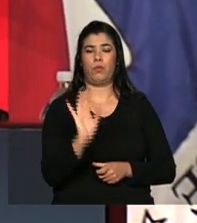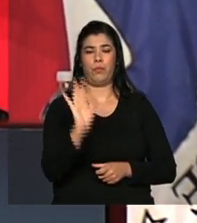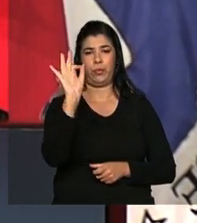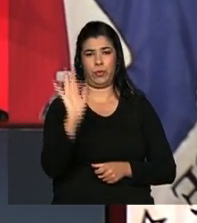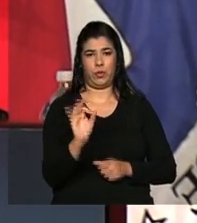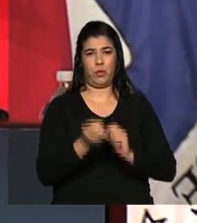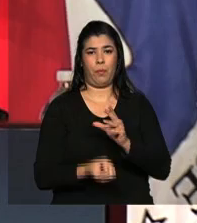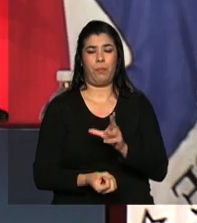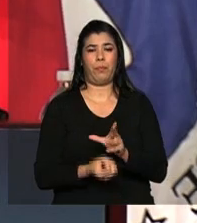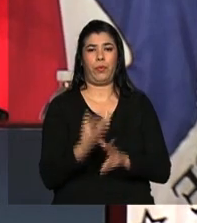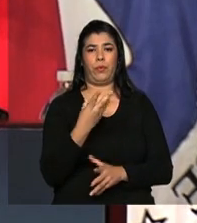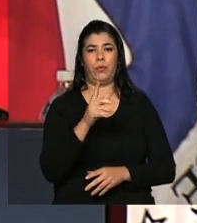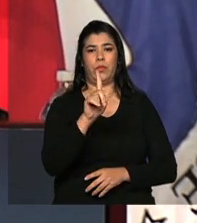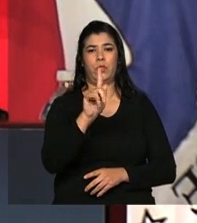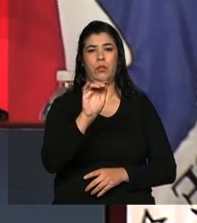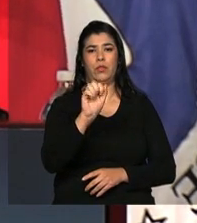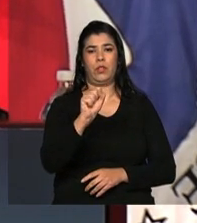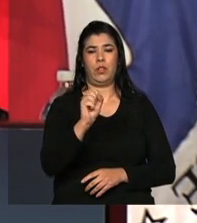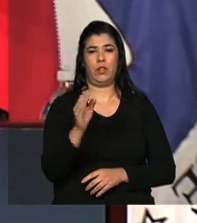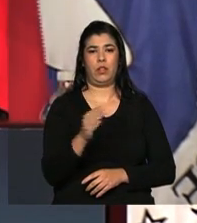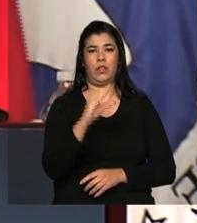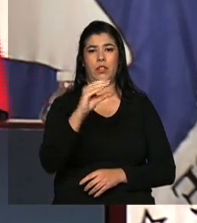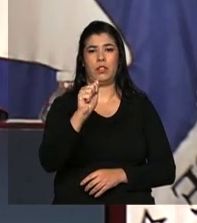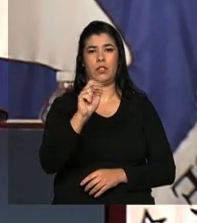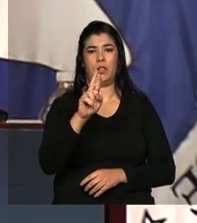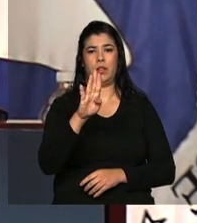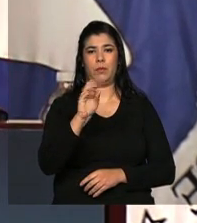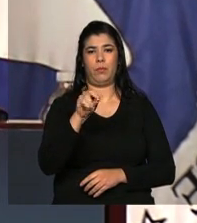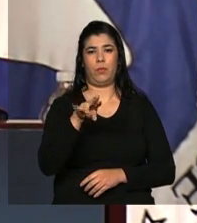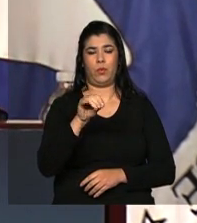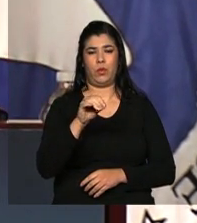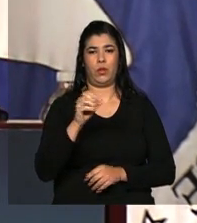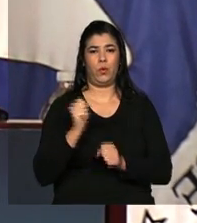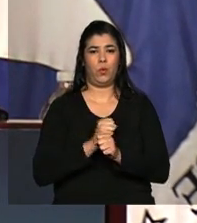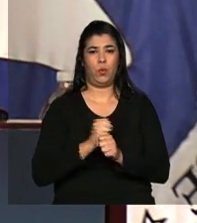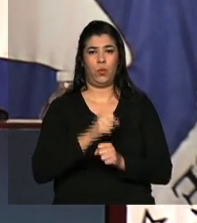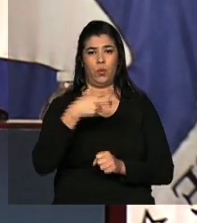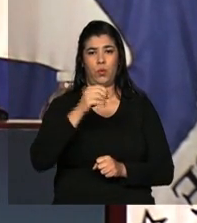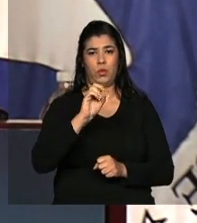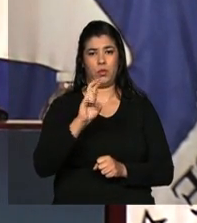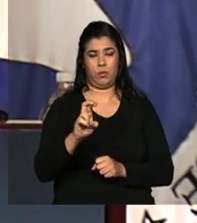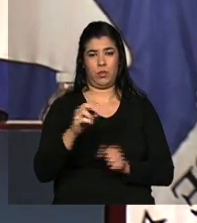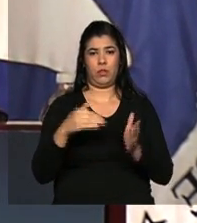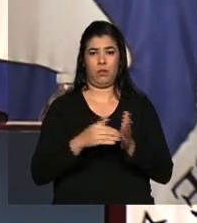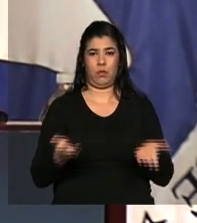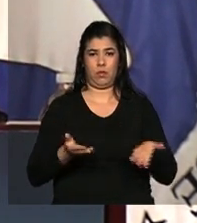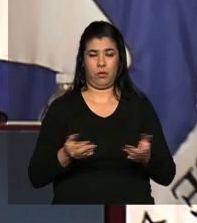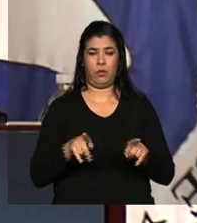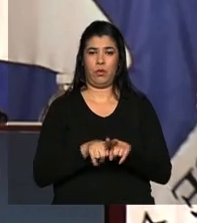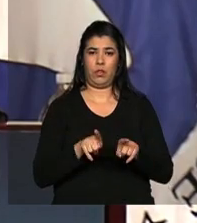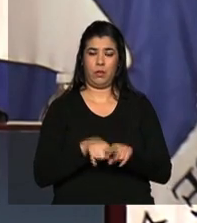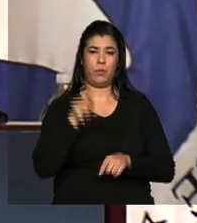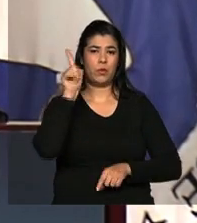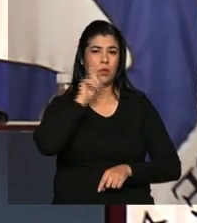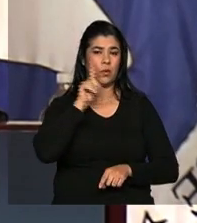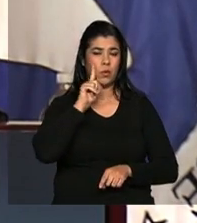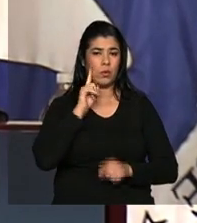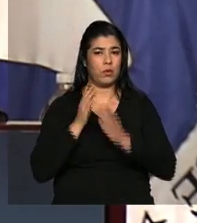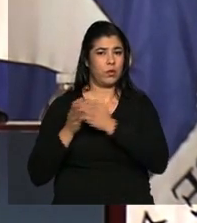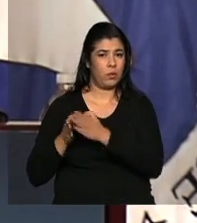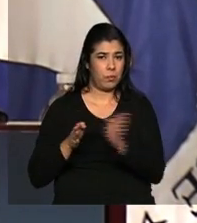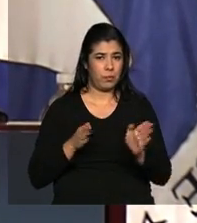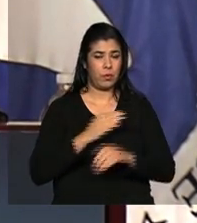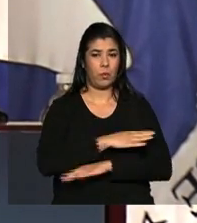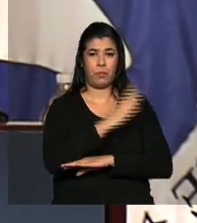desde 2005. E os Estados Unidos reduziram 20%. As